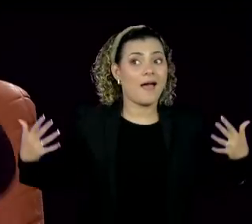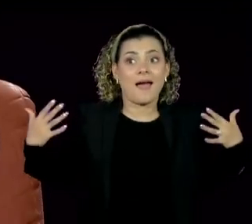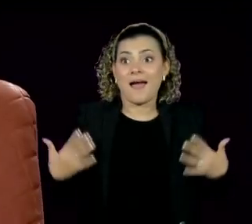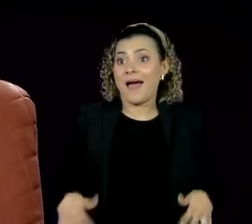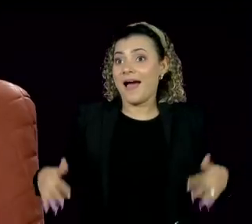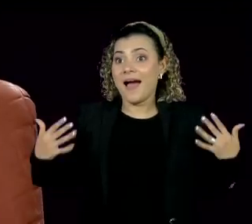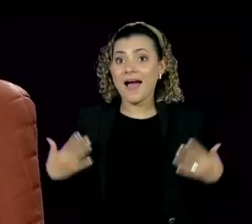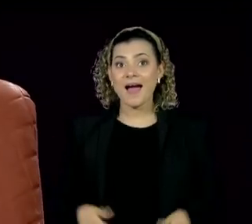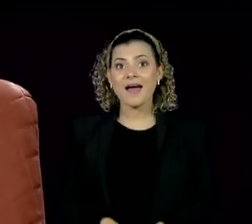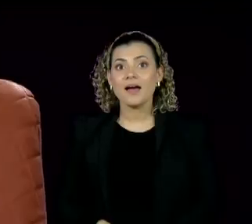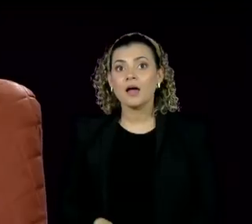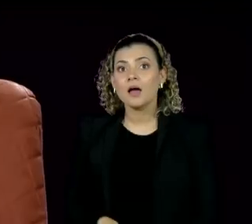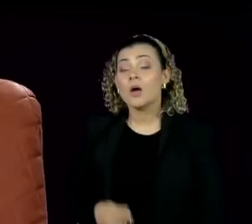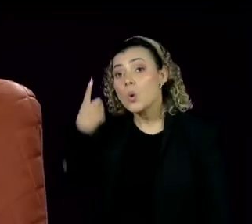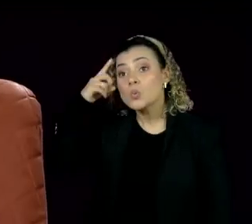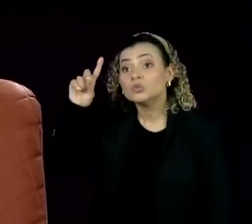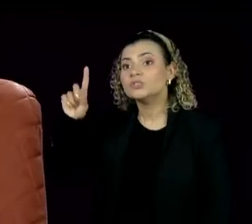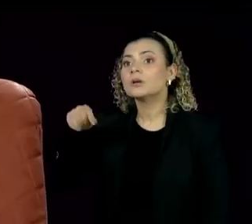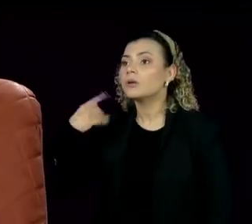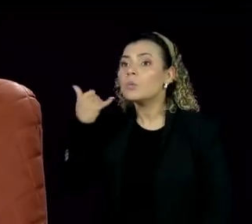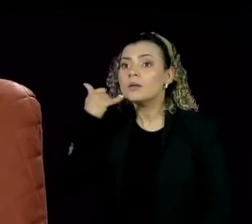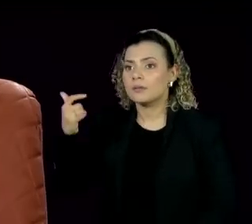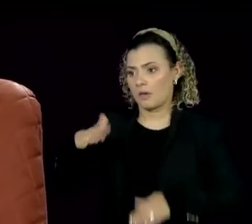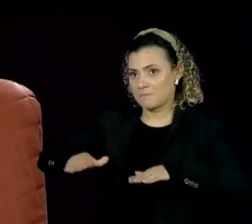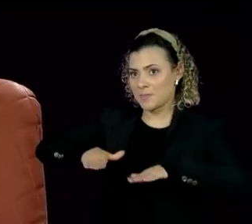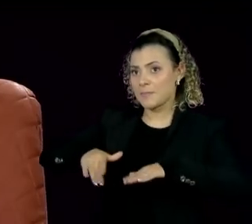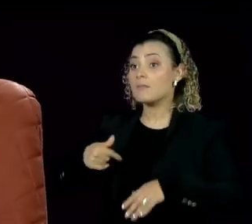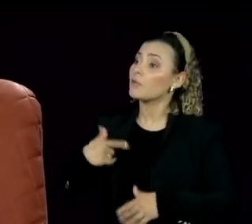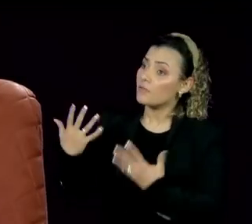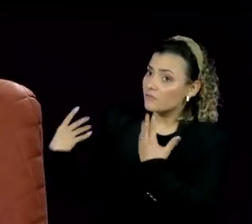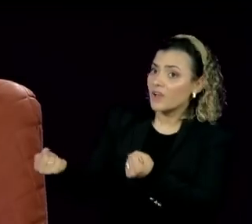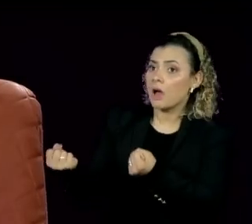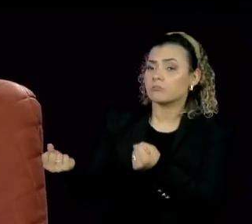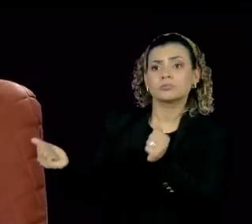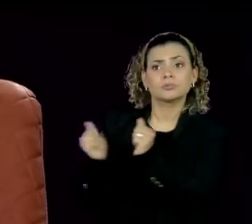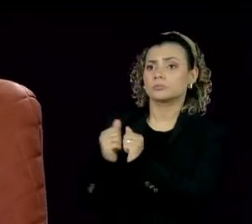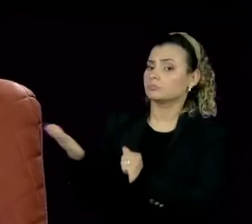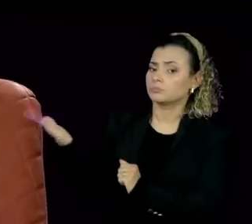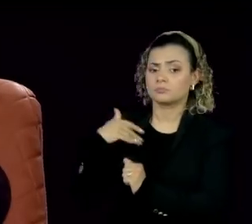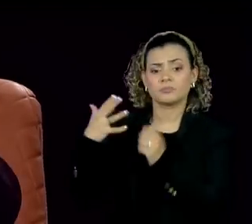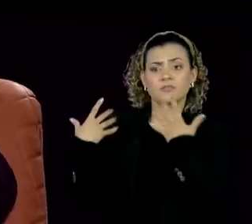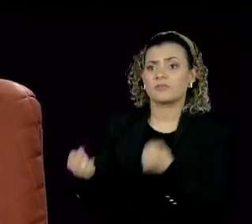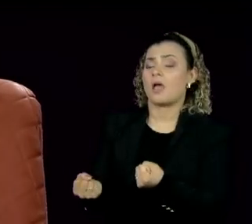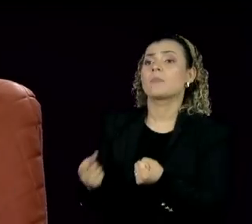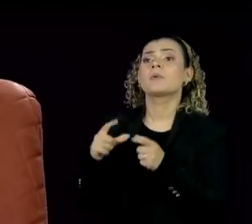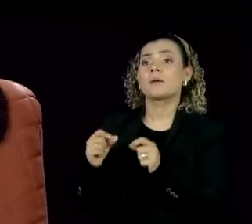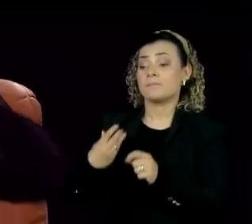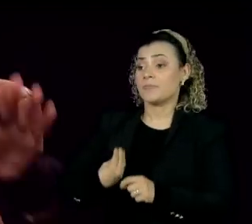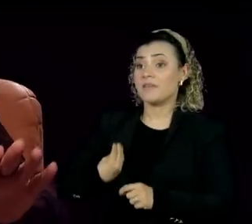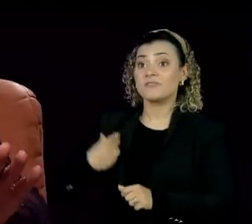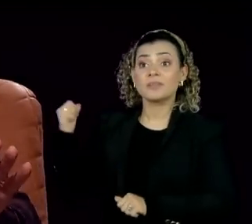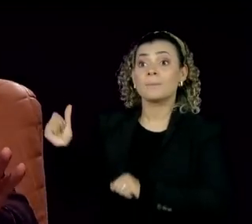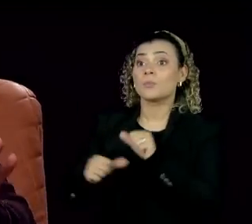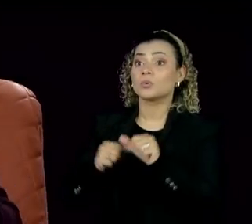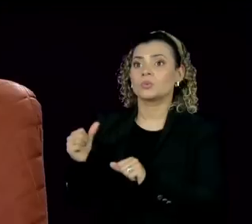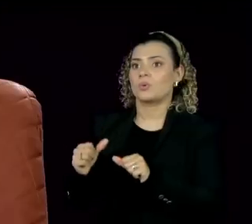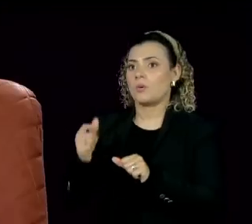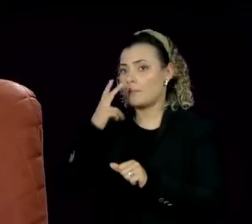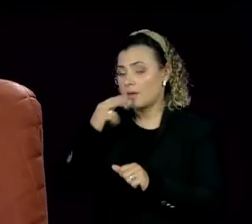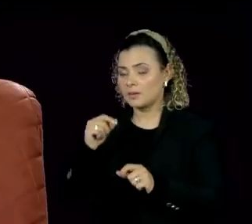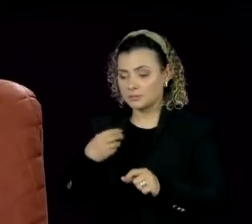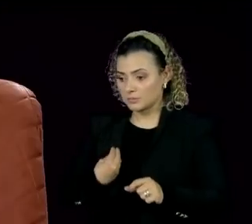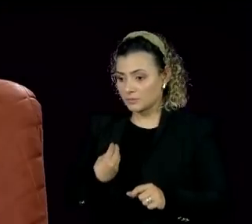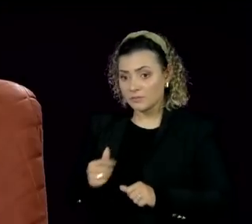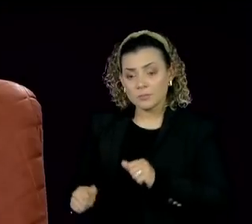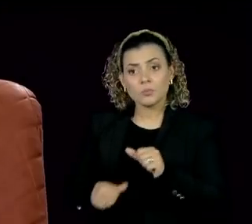No dia seguinte, eu liguei para o Malboro e falei, Malboro, vamos no estúdio. Porque, assim, a minha vida mudou do baile de ontem para